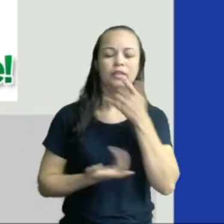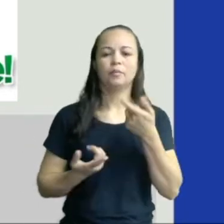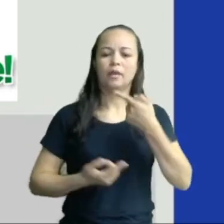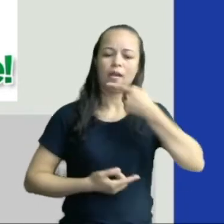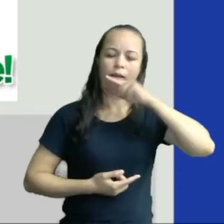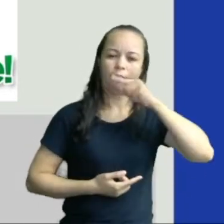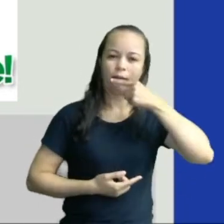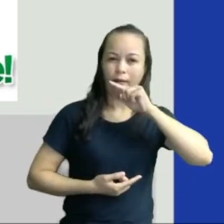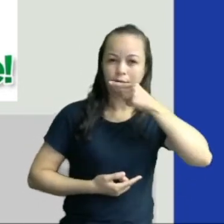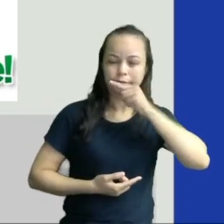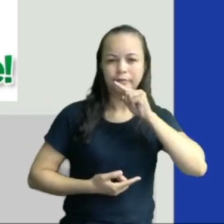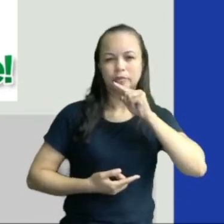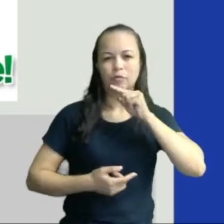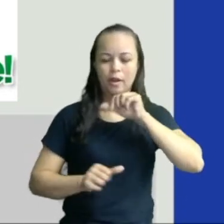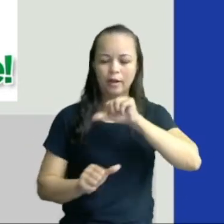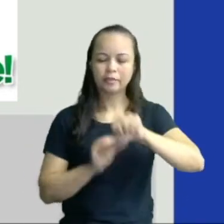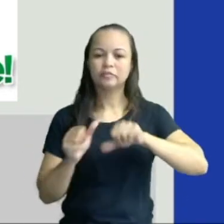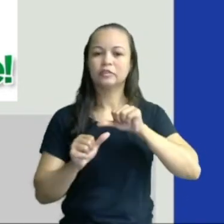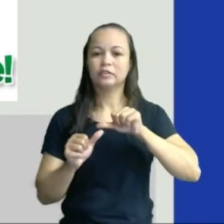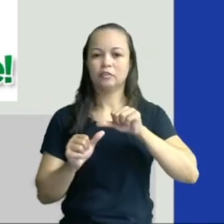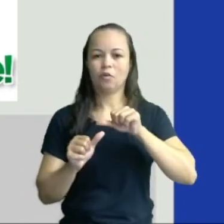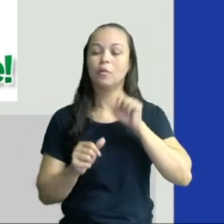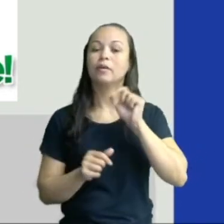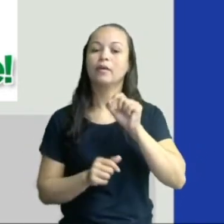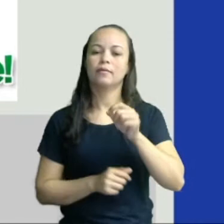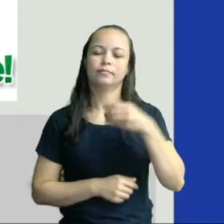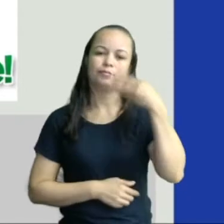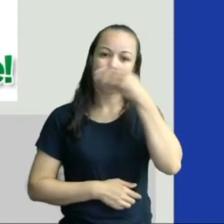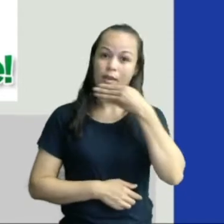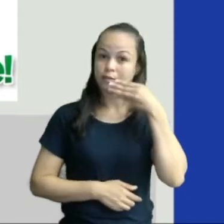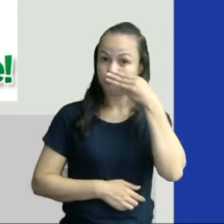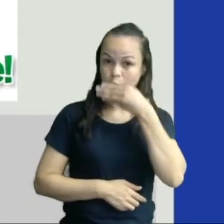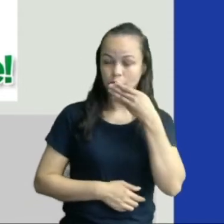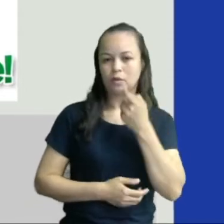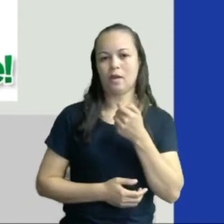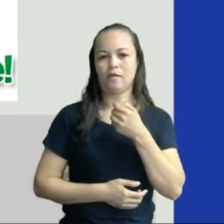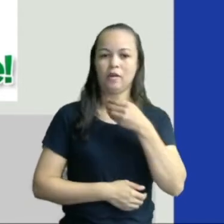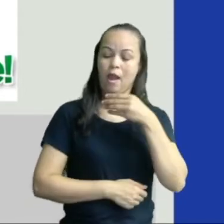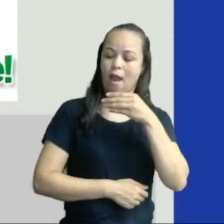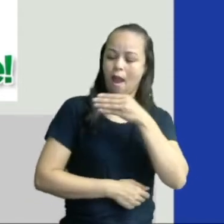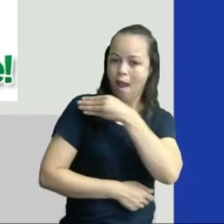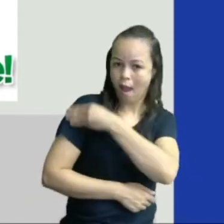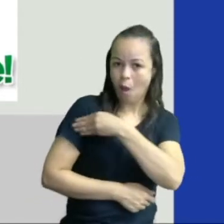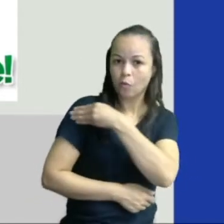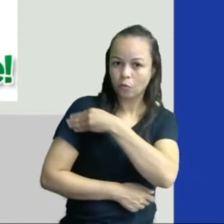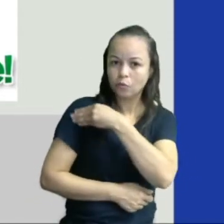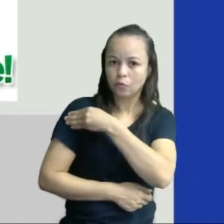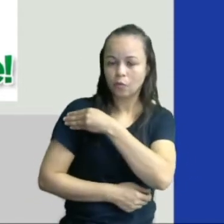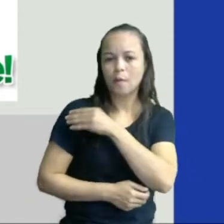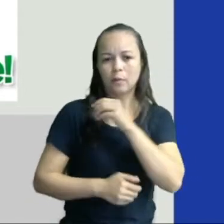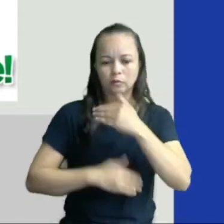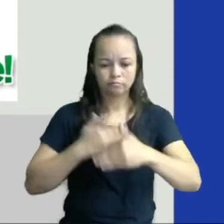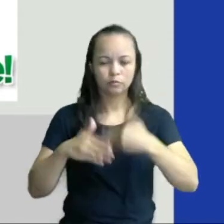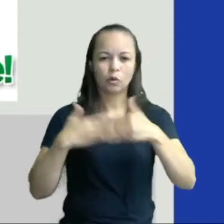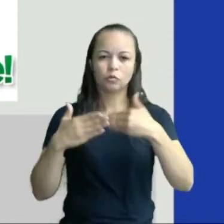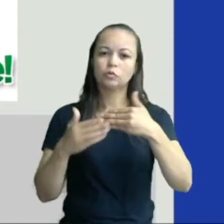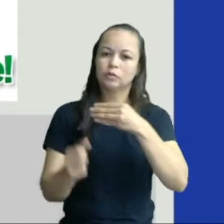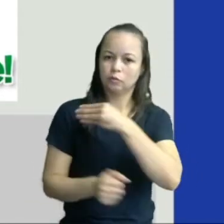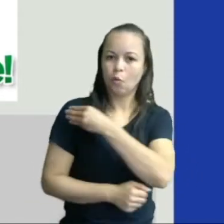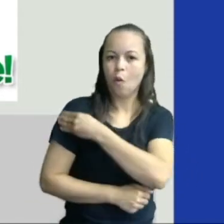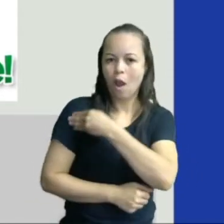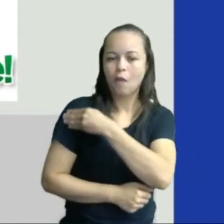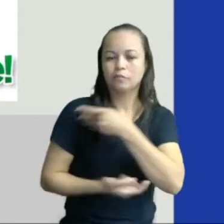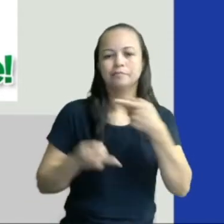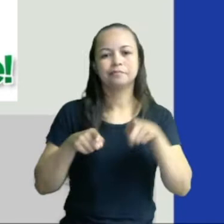cana-de-açúcar. Ela vira açúcar, ela vira álcool, certo? Pode ser produzido também como